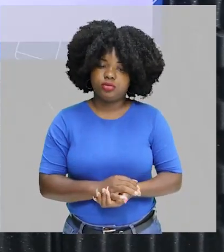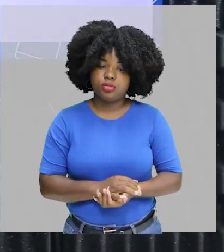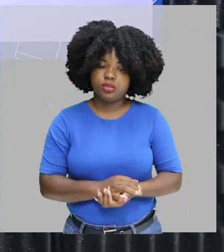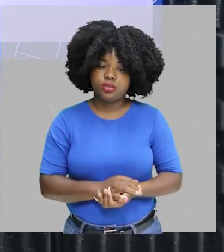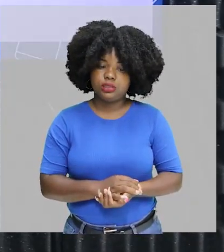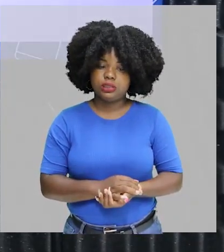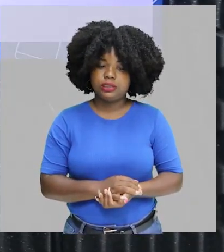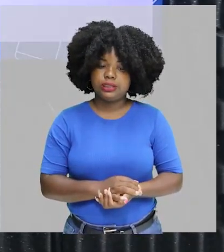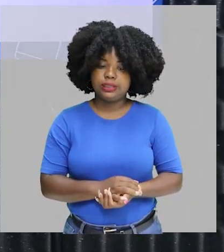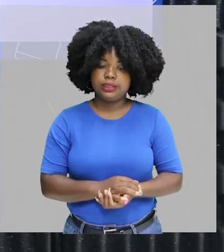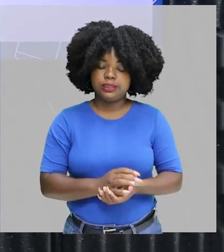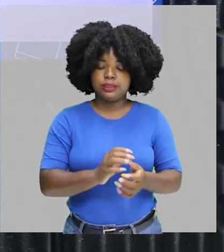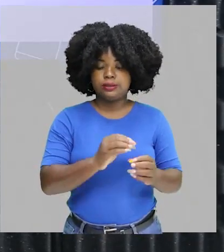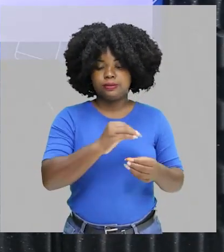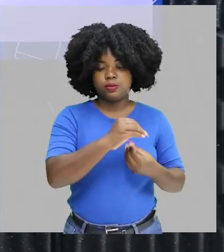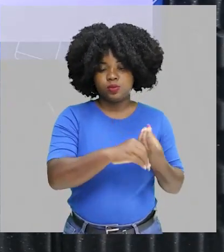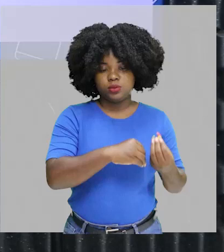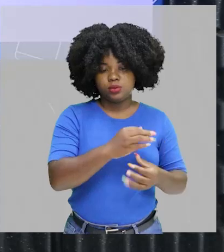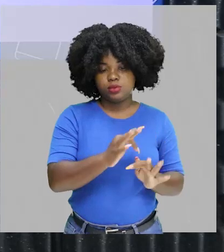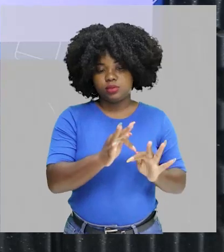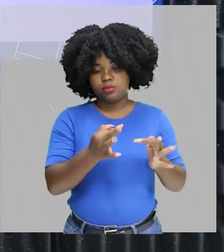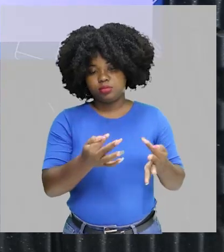as substâncias simples dos